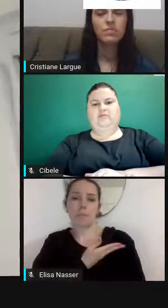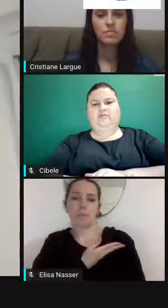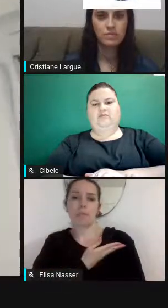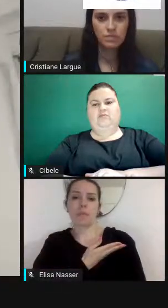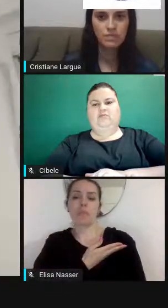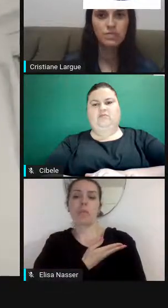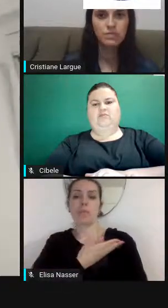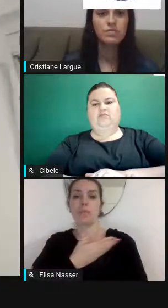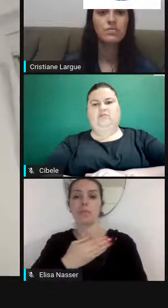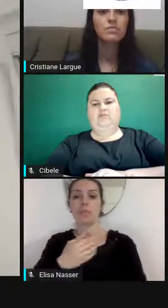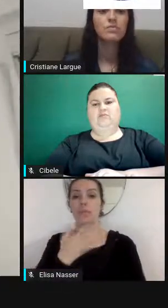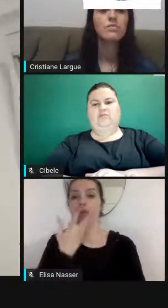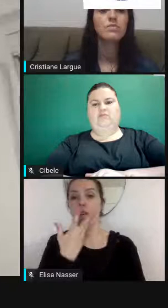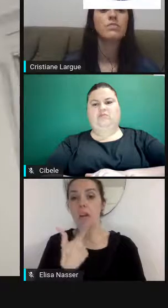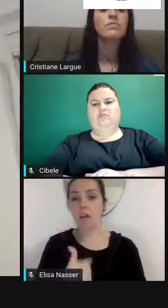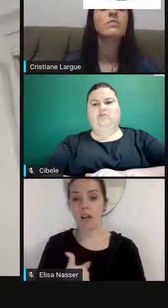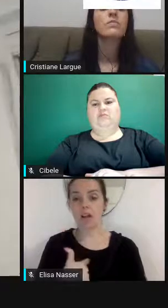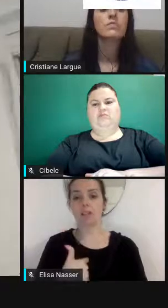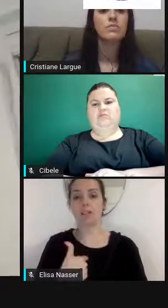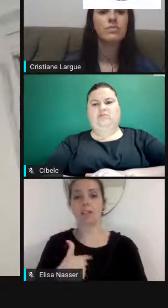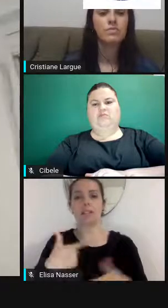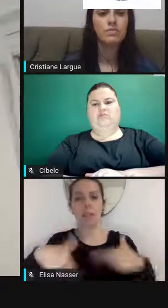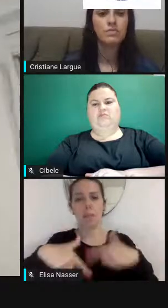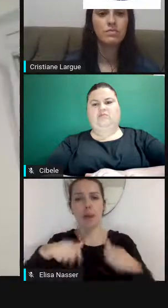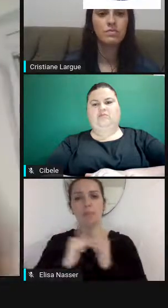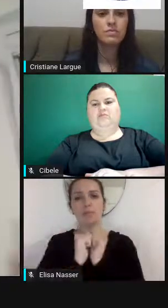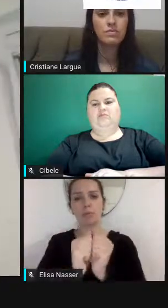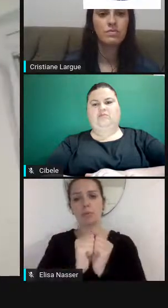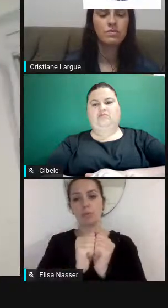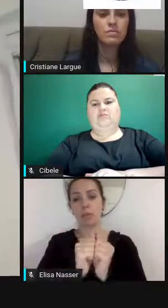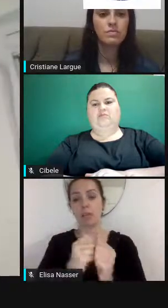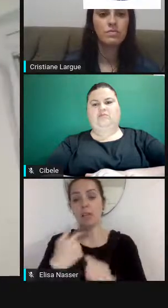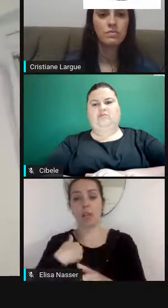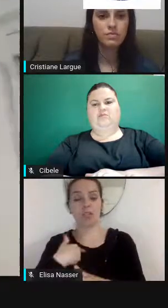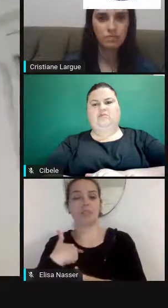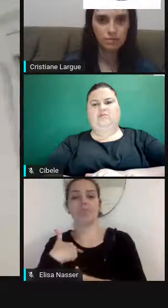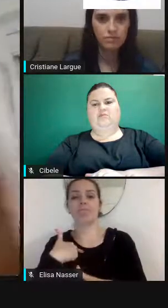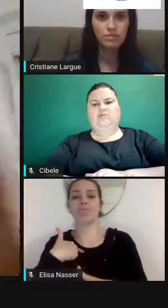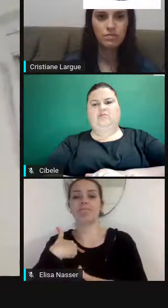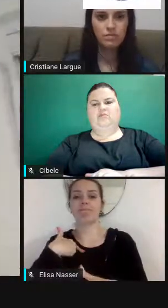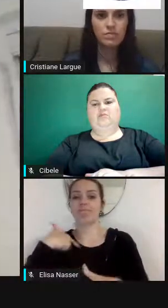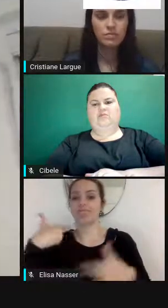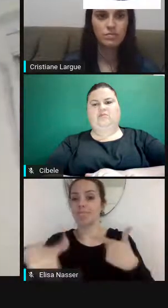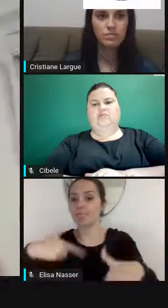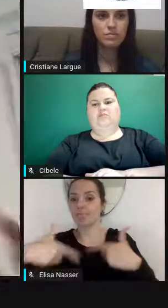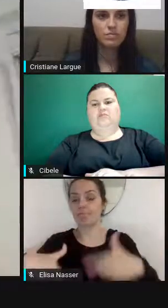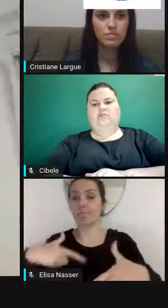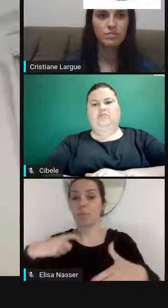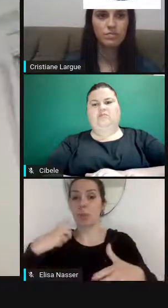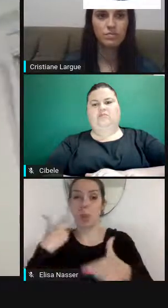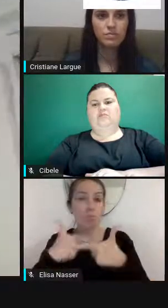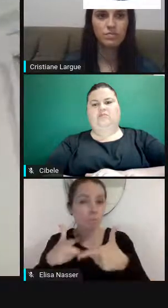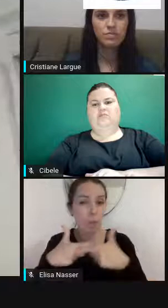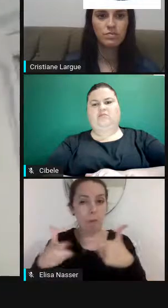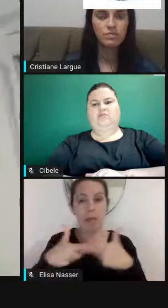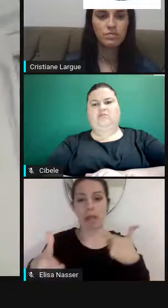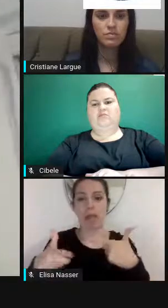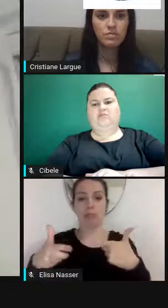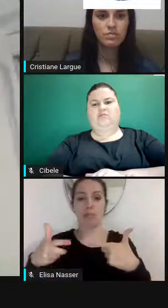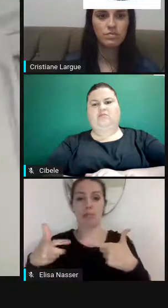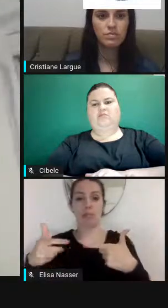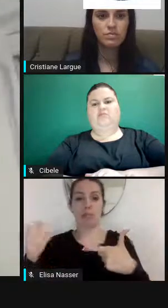confiança então assim eu consigo trabalhar sem ter tanta dor de cabeça sabe com funcionário com problema